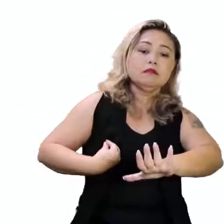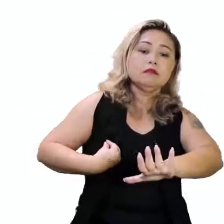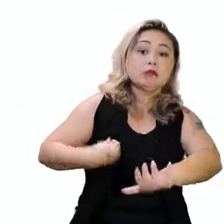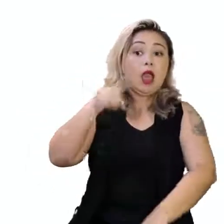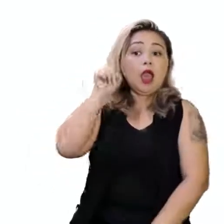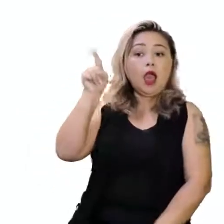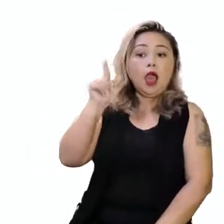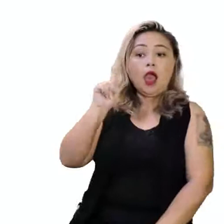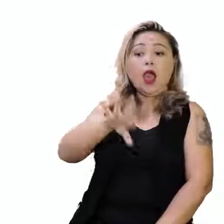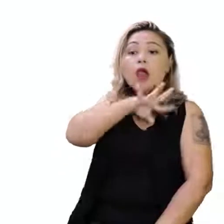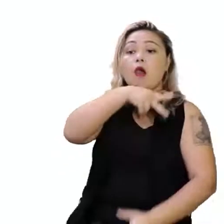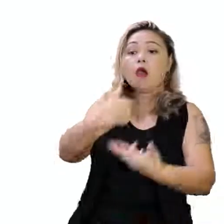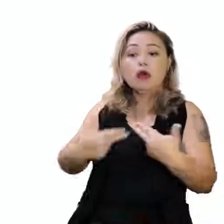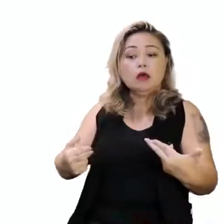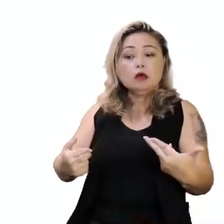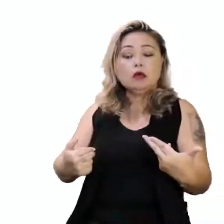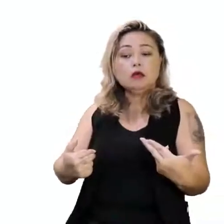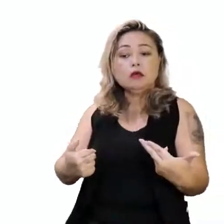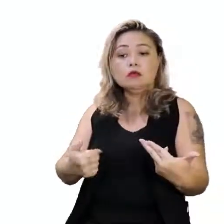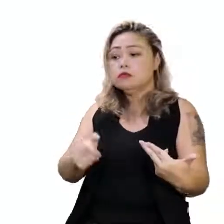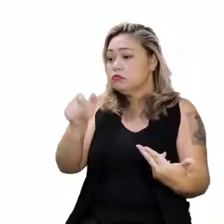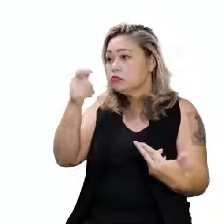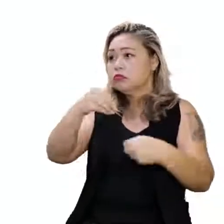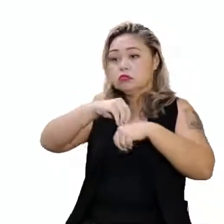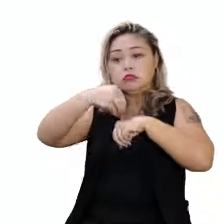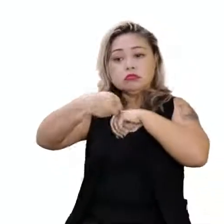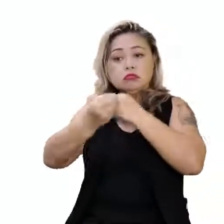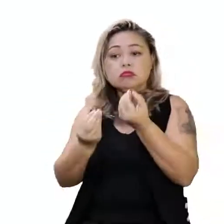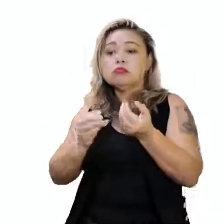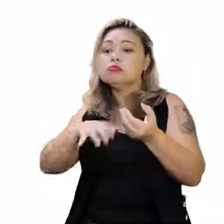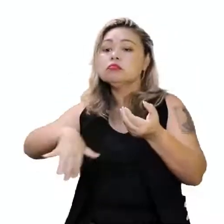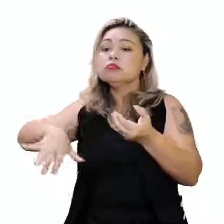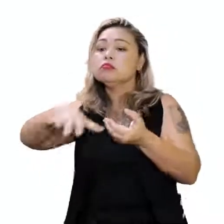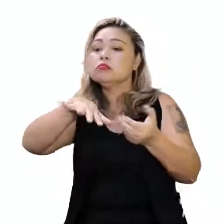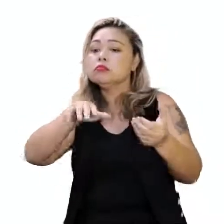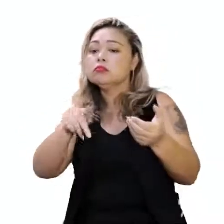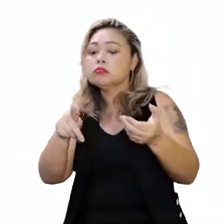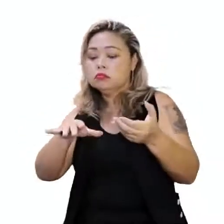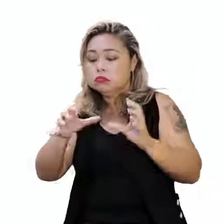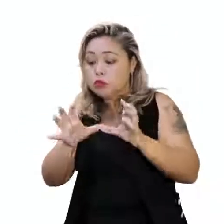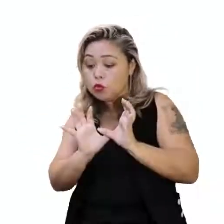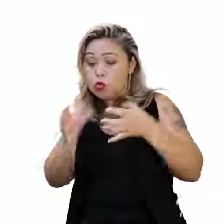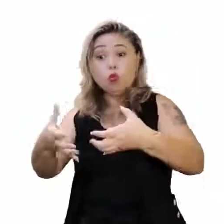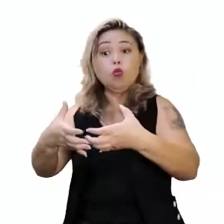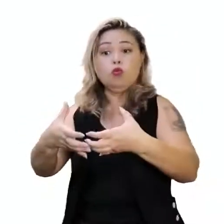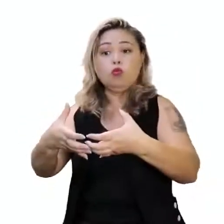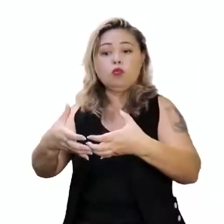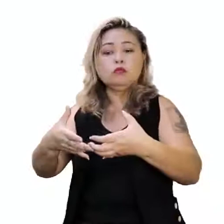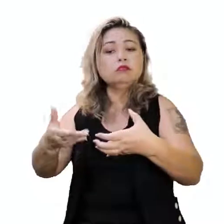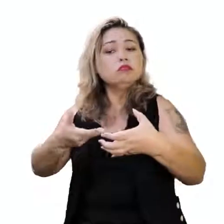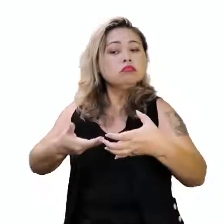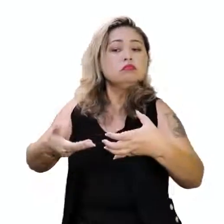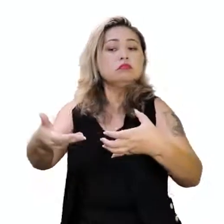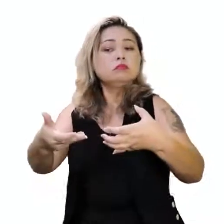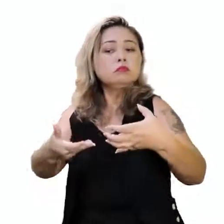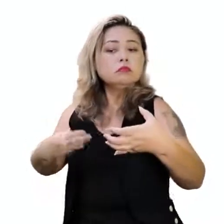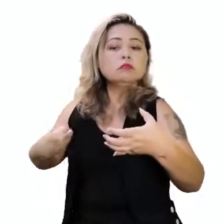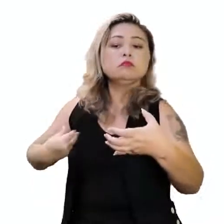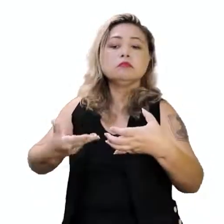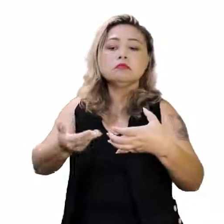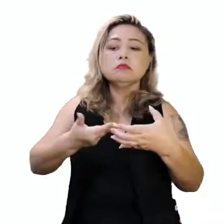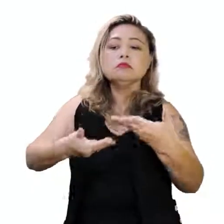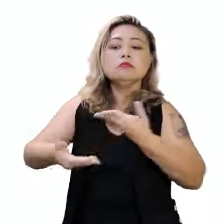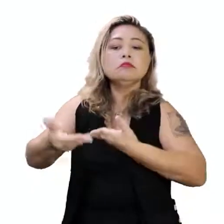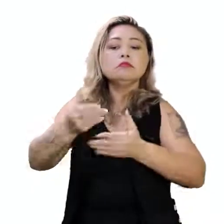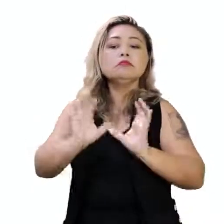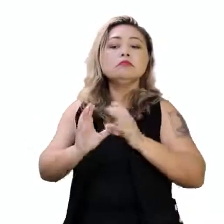Aqueles animais ou aqueles indivíduos dentro das populações que compartilhavam, que conviviam com